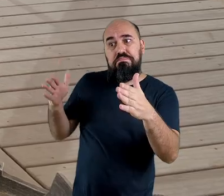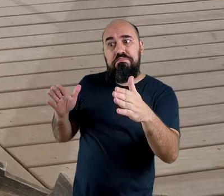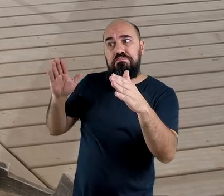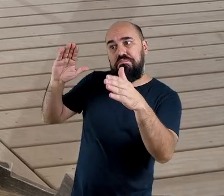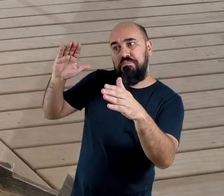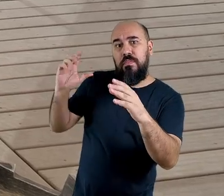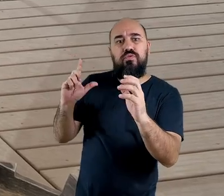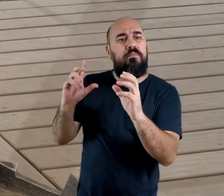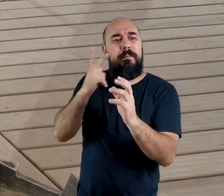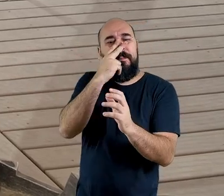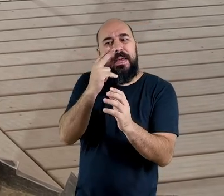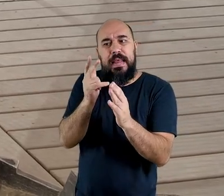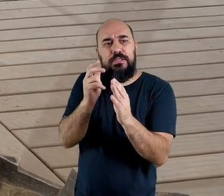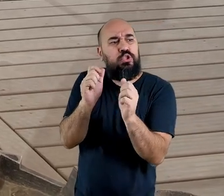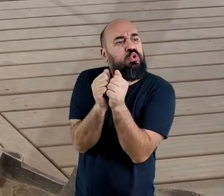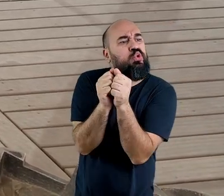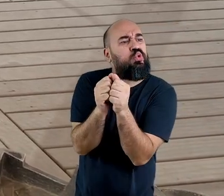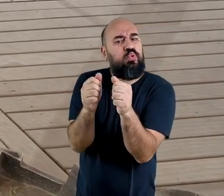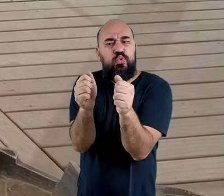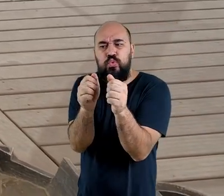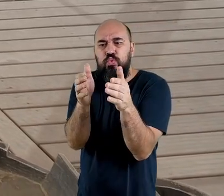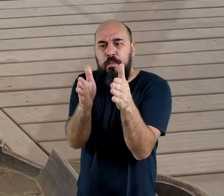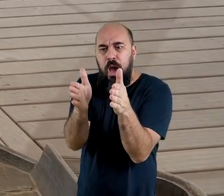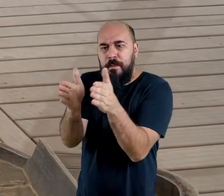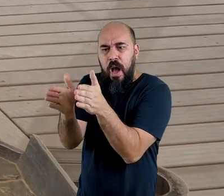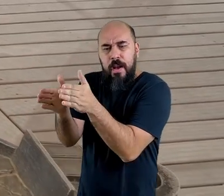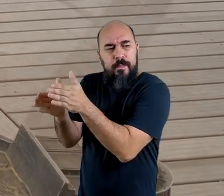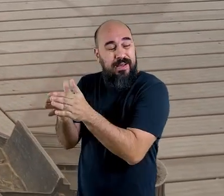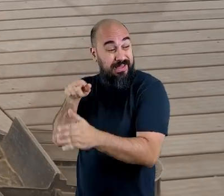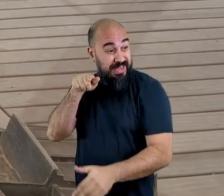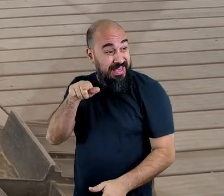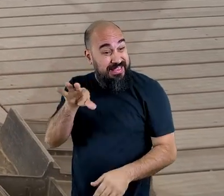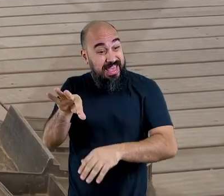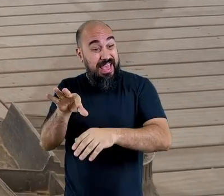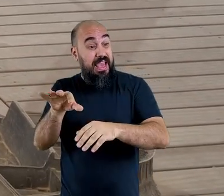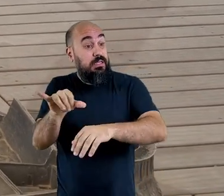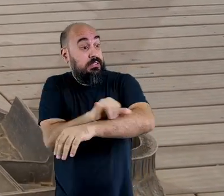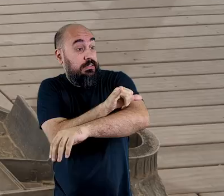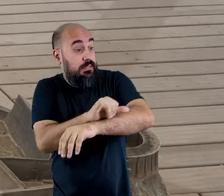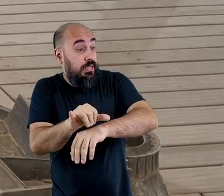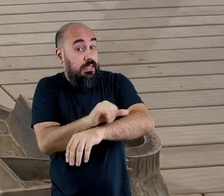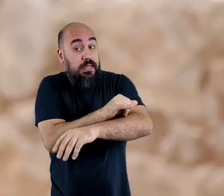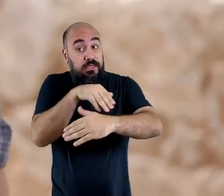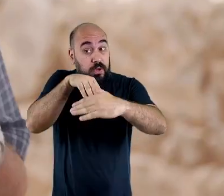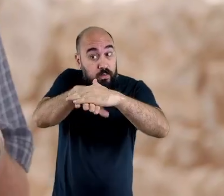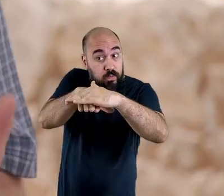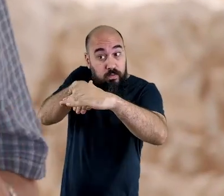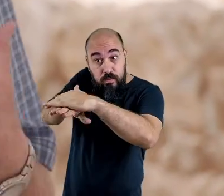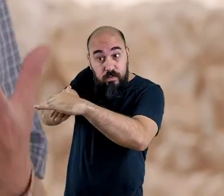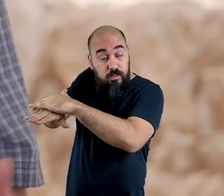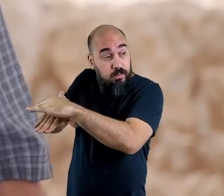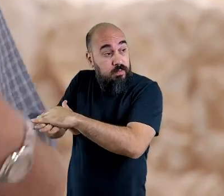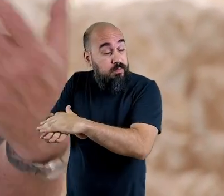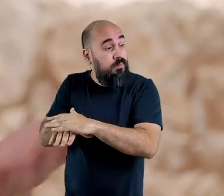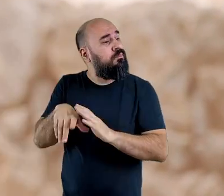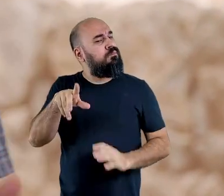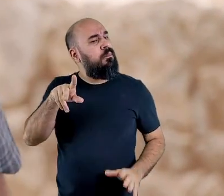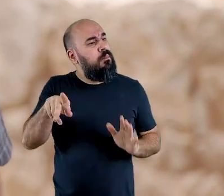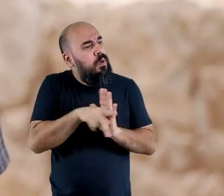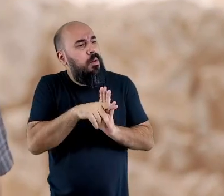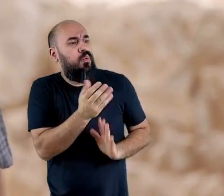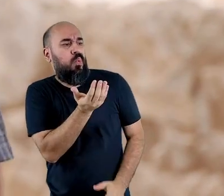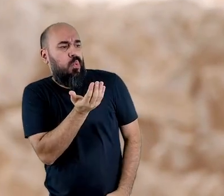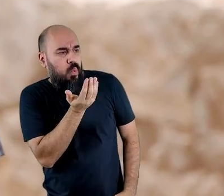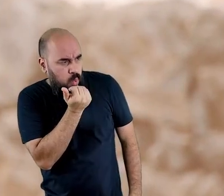juntos. O que vemos aqui é a ala logística do palácio. Todos estes são armazéns onde eles,